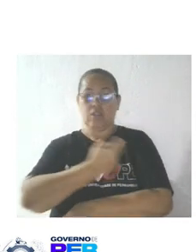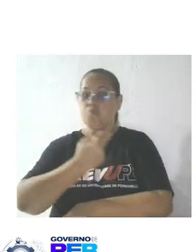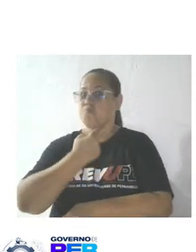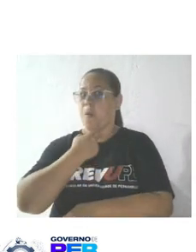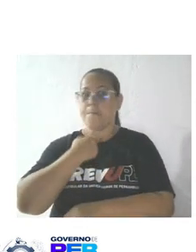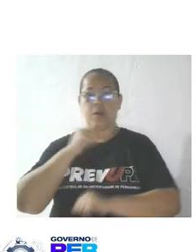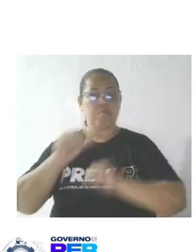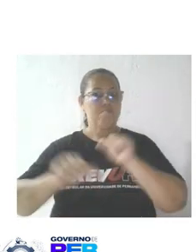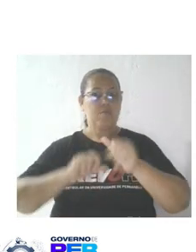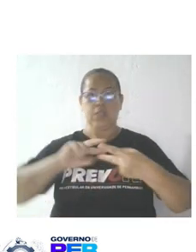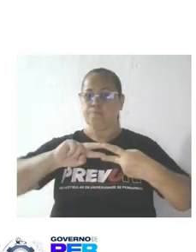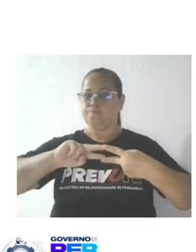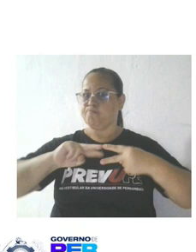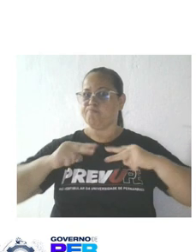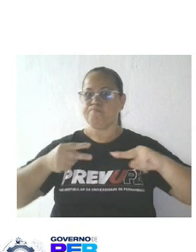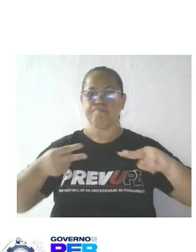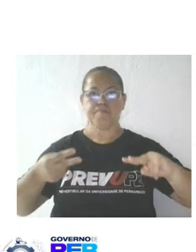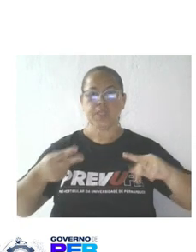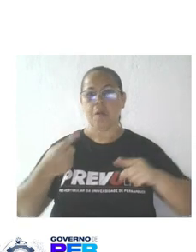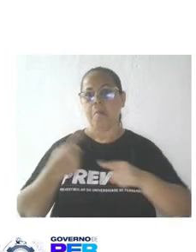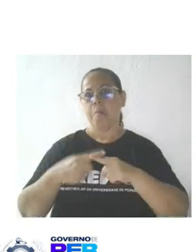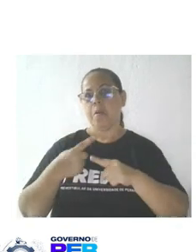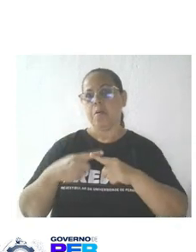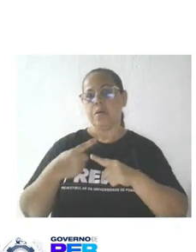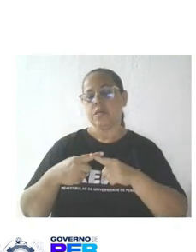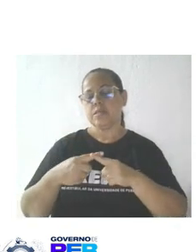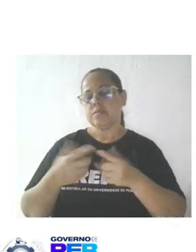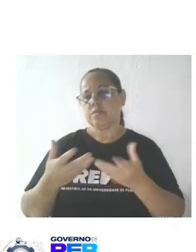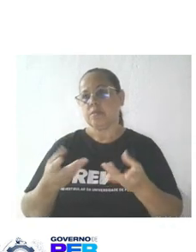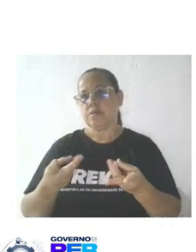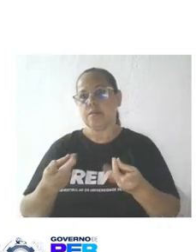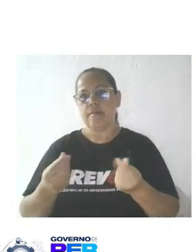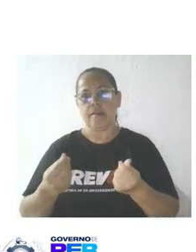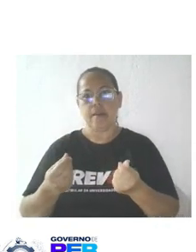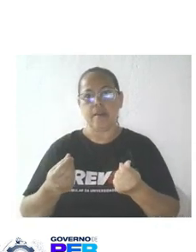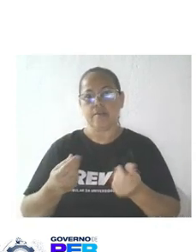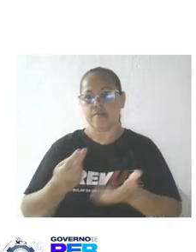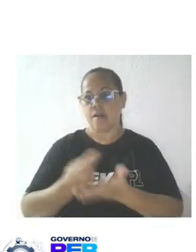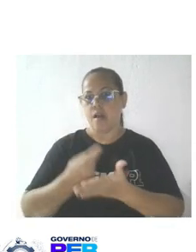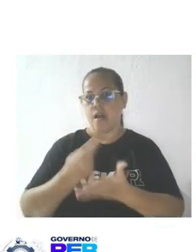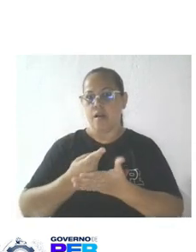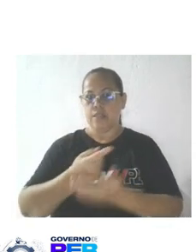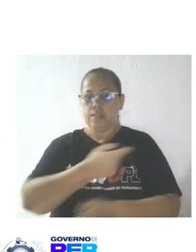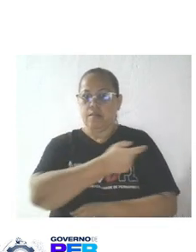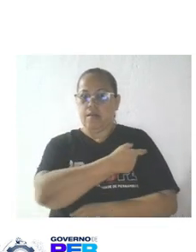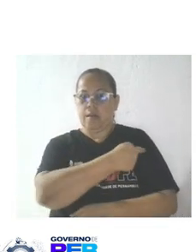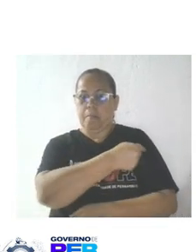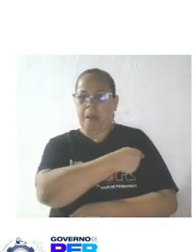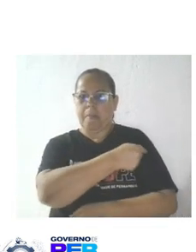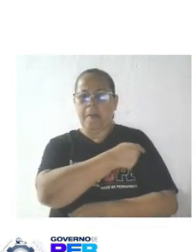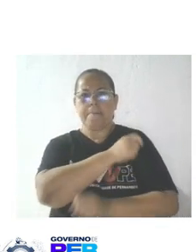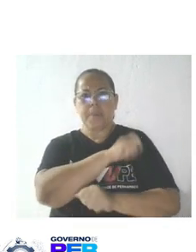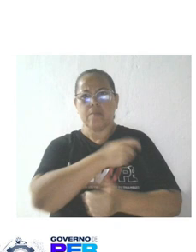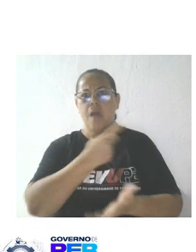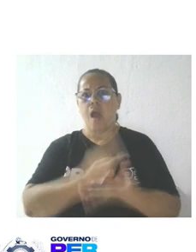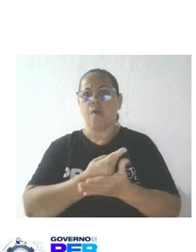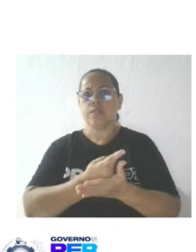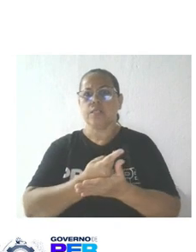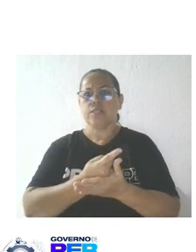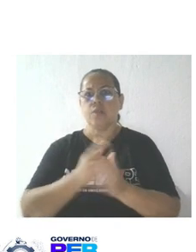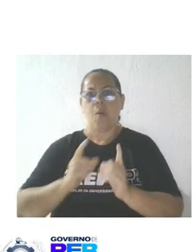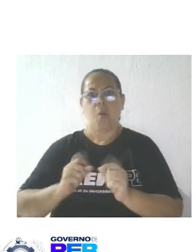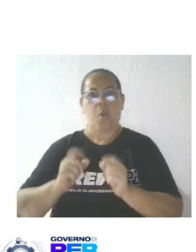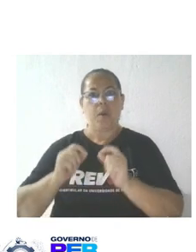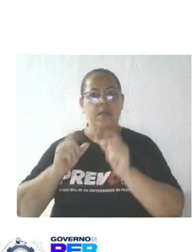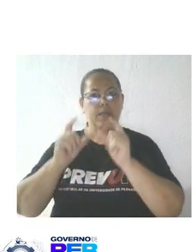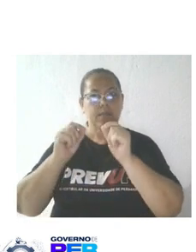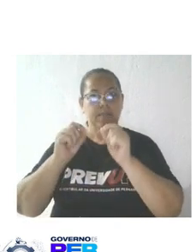alterações no DNA, porque senão, pessoal, essa lesão aí causada pelo tatuador vai se transformar num câncer. Lembrando que